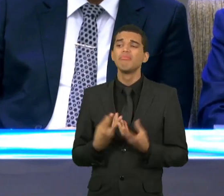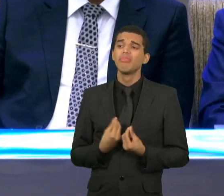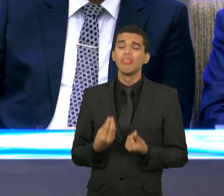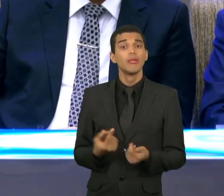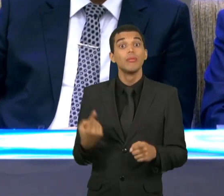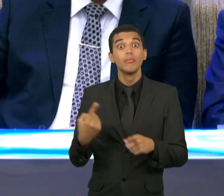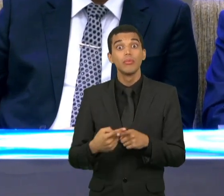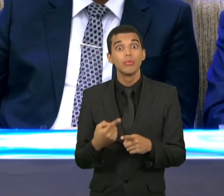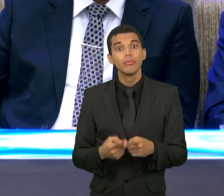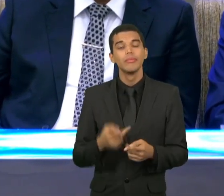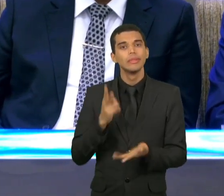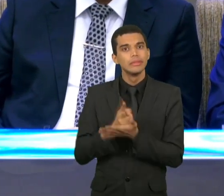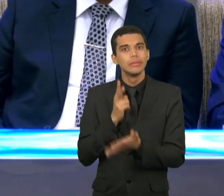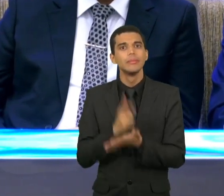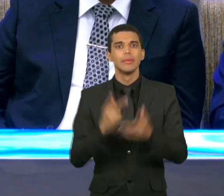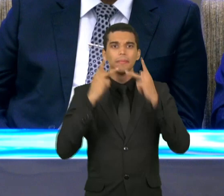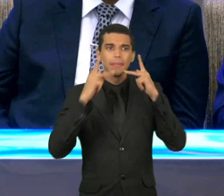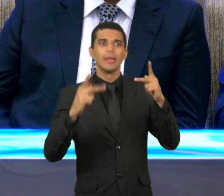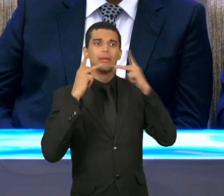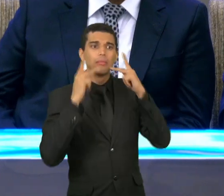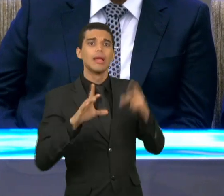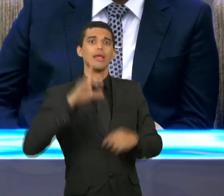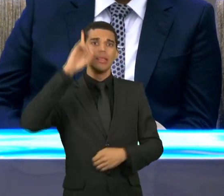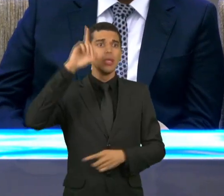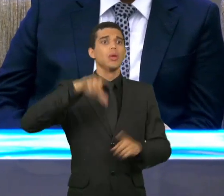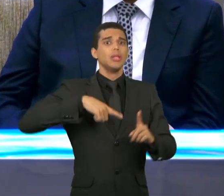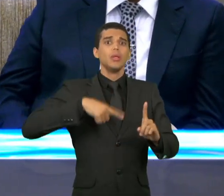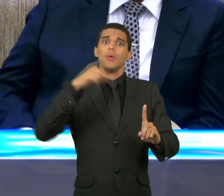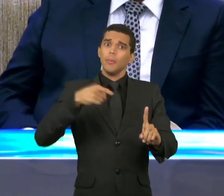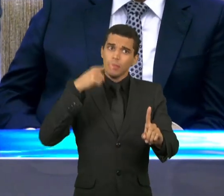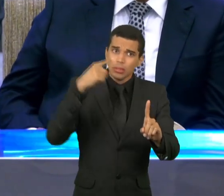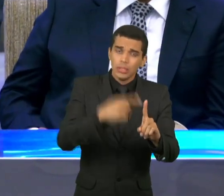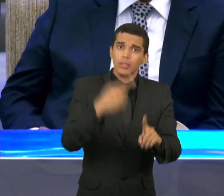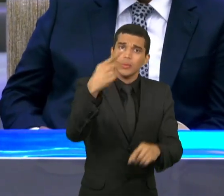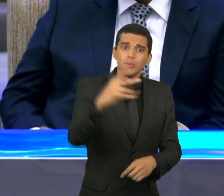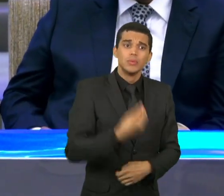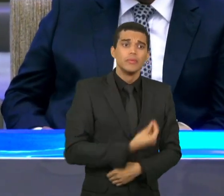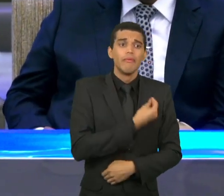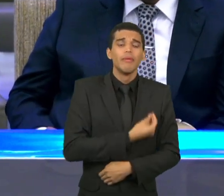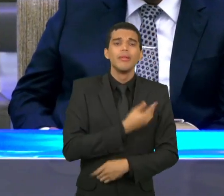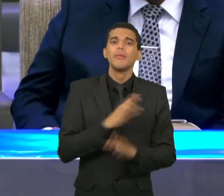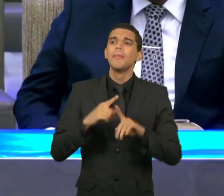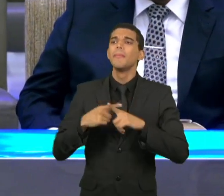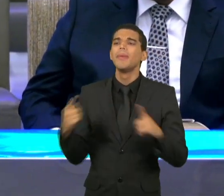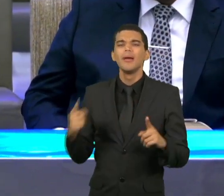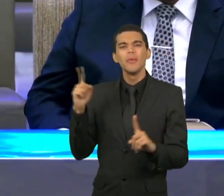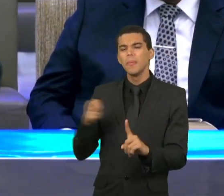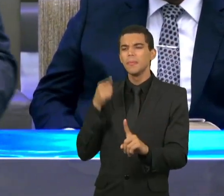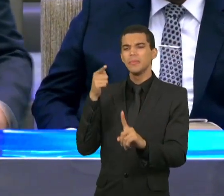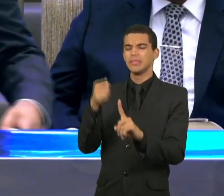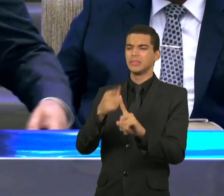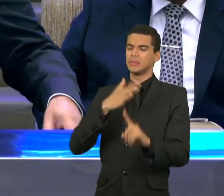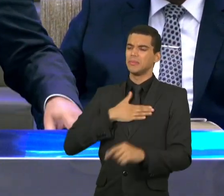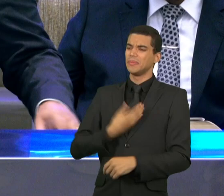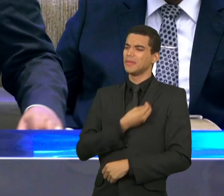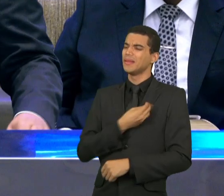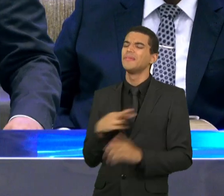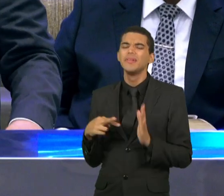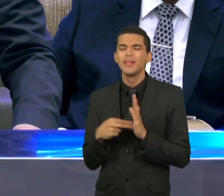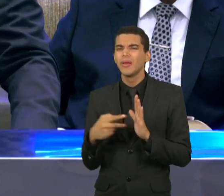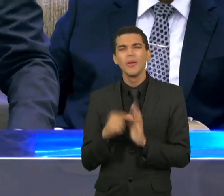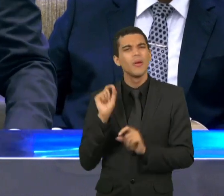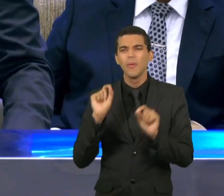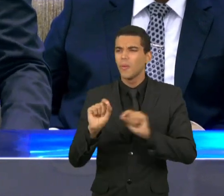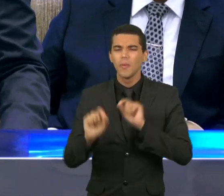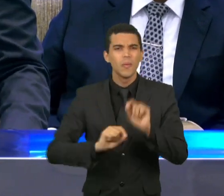fala tanto de propósito e às vezes a gente não presta atenção o que é um propósito de Deus